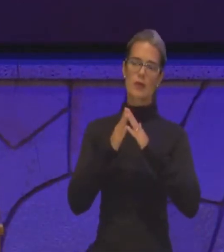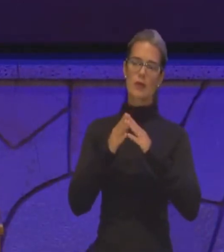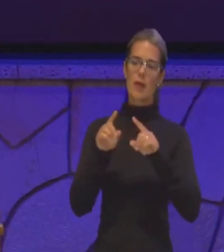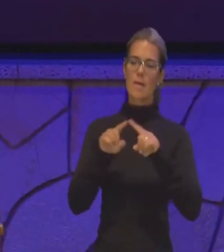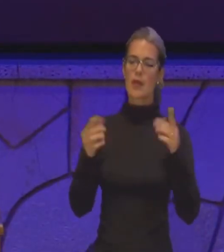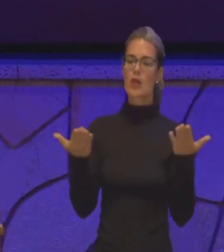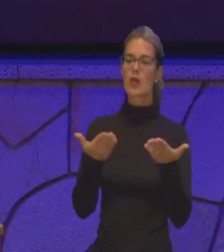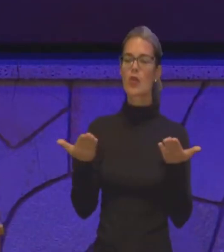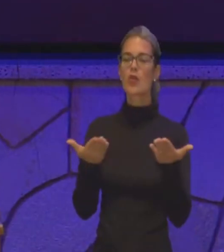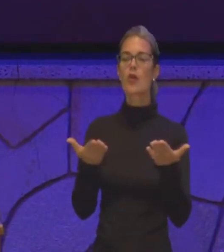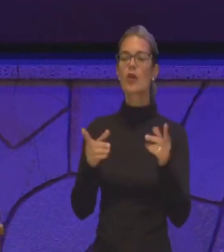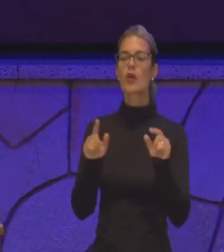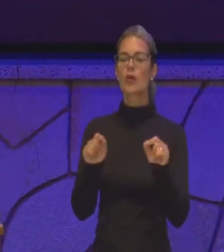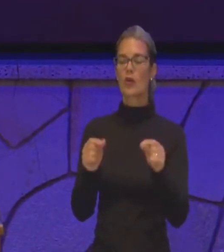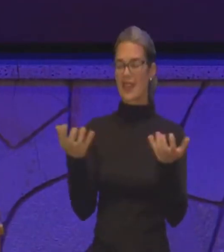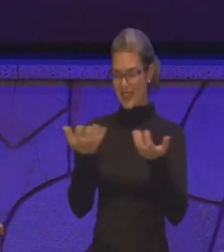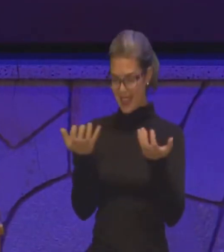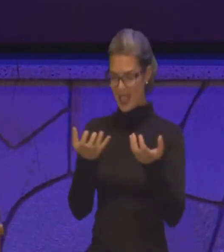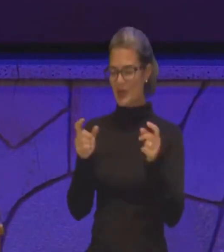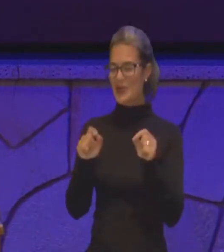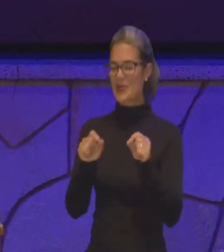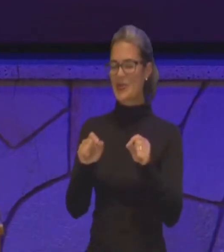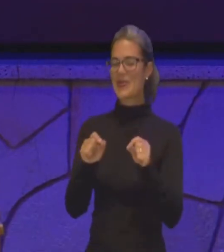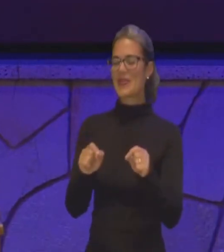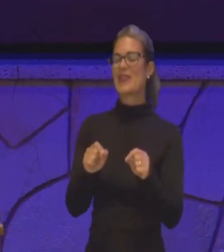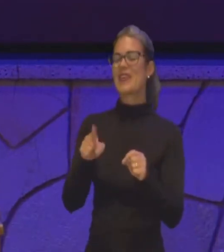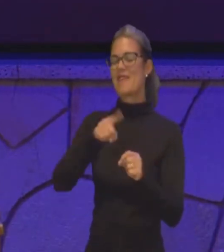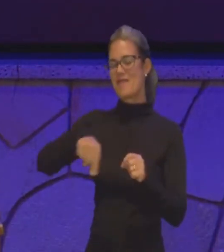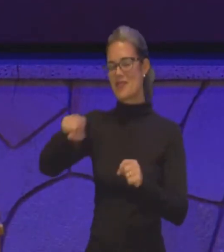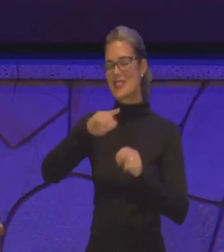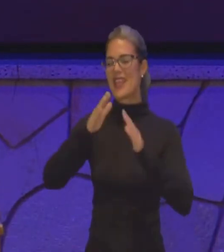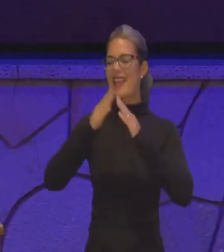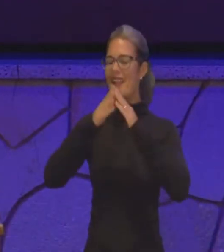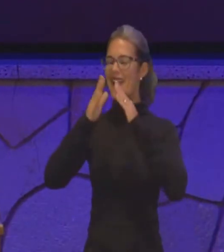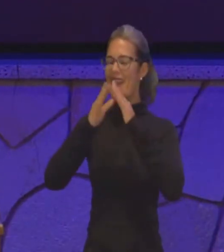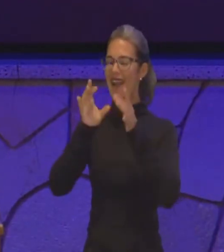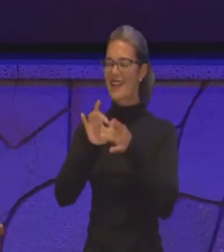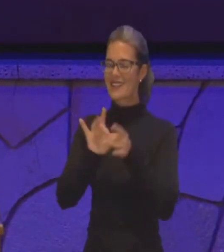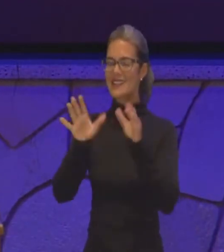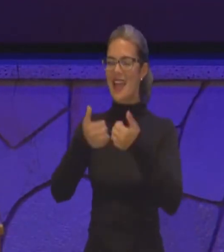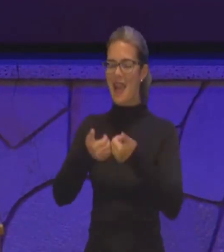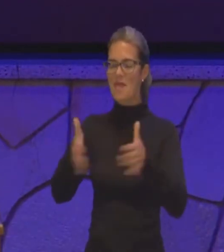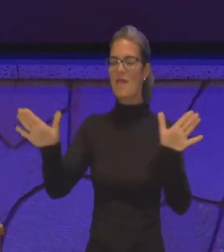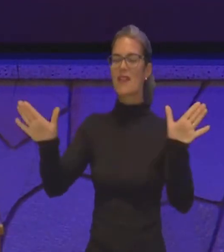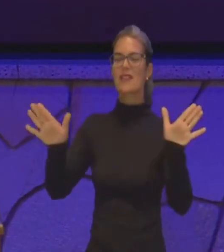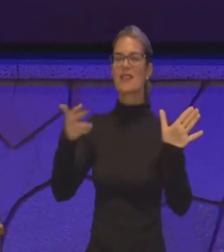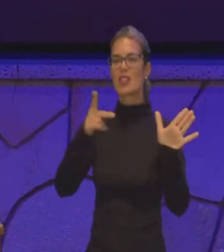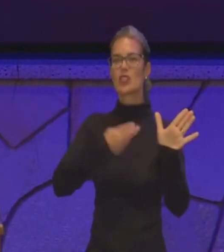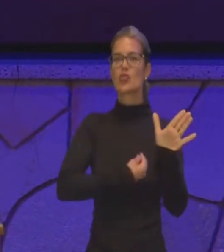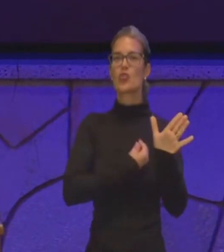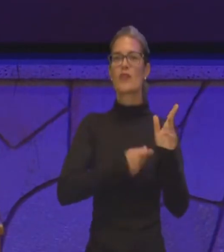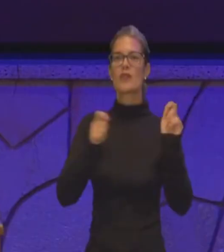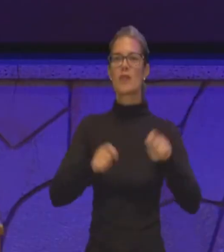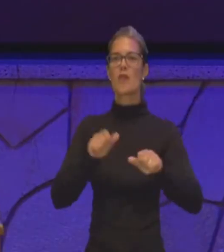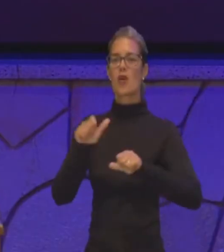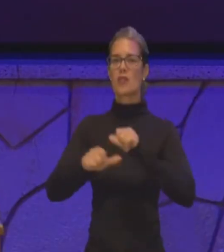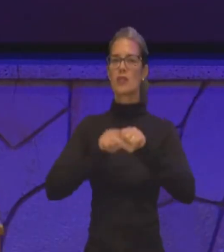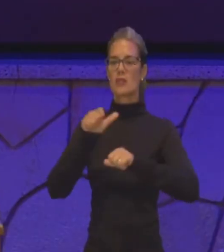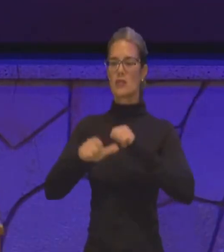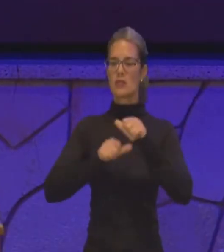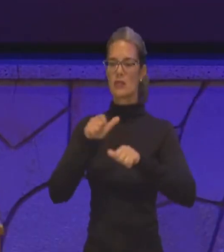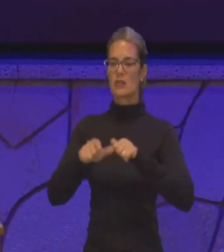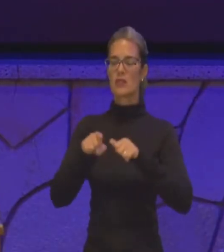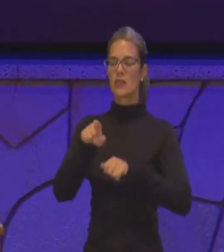te convocar a dar essa oportunidade, onde a sua vida será transformada e